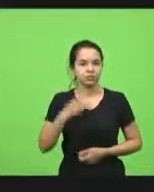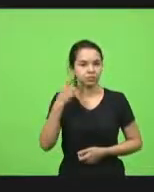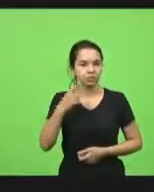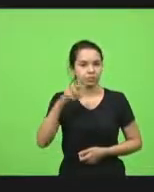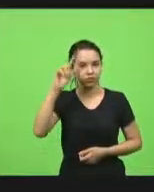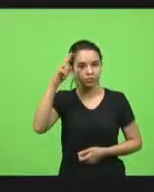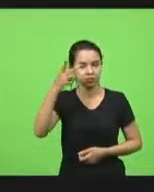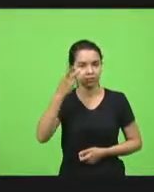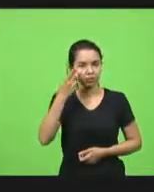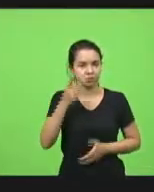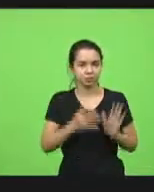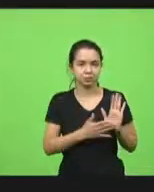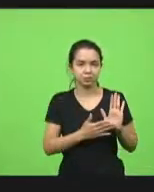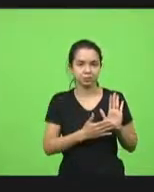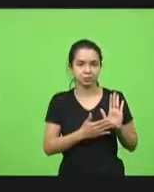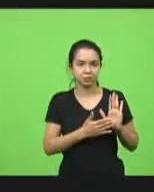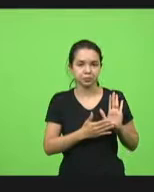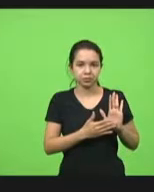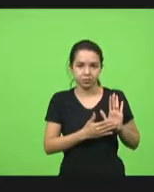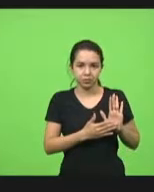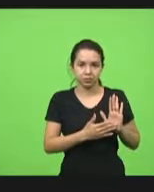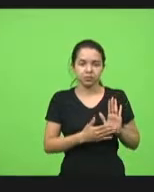pela proposição da matéria.